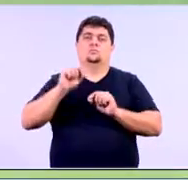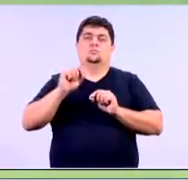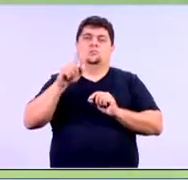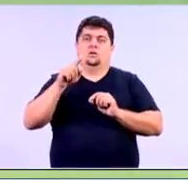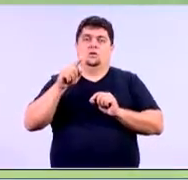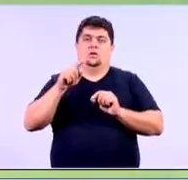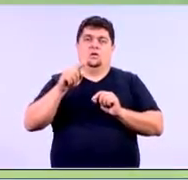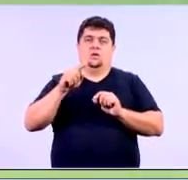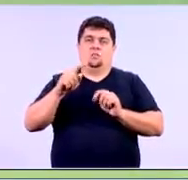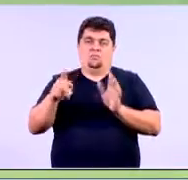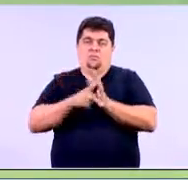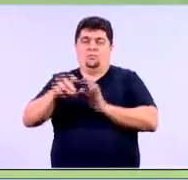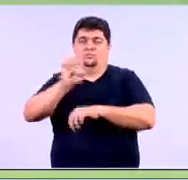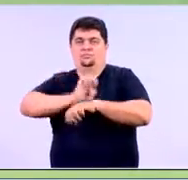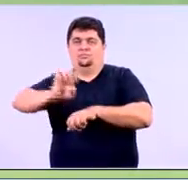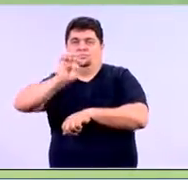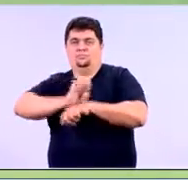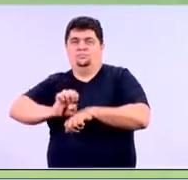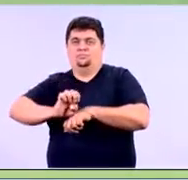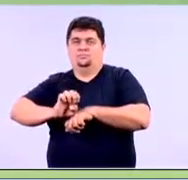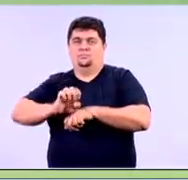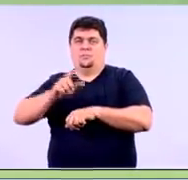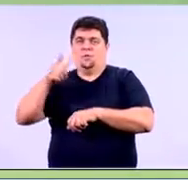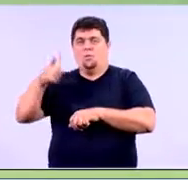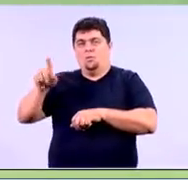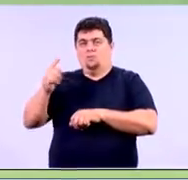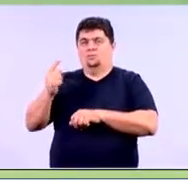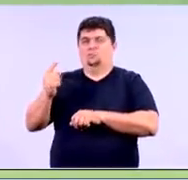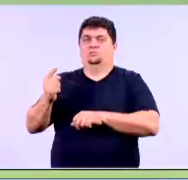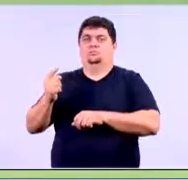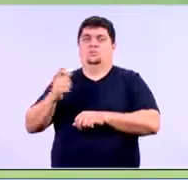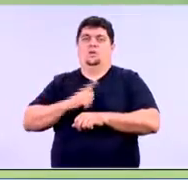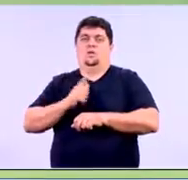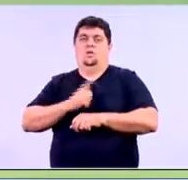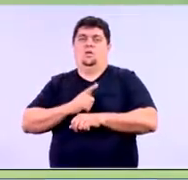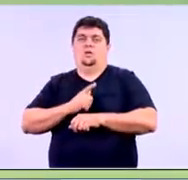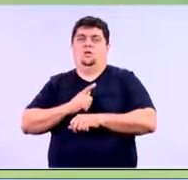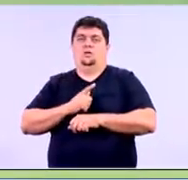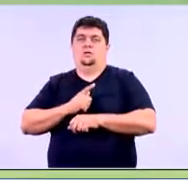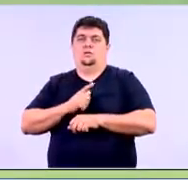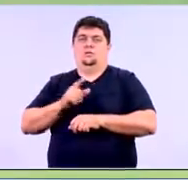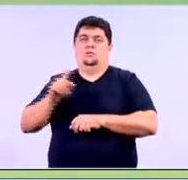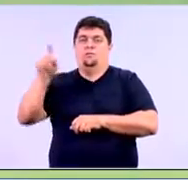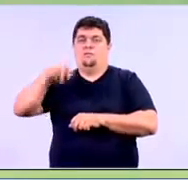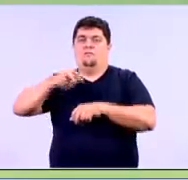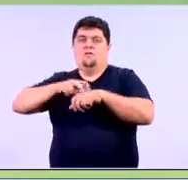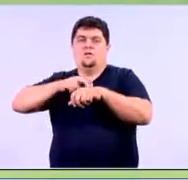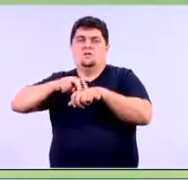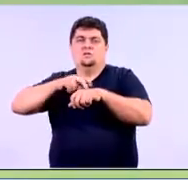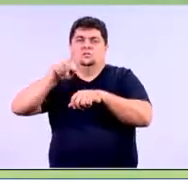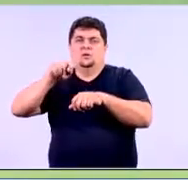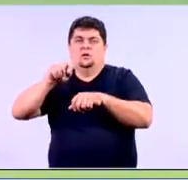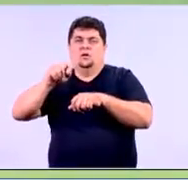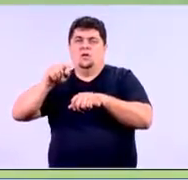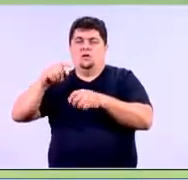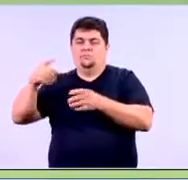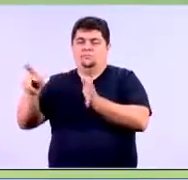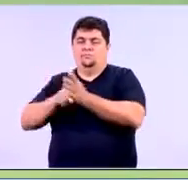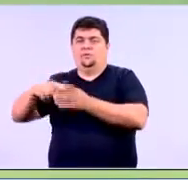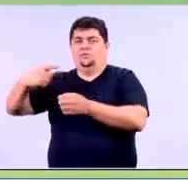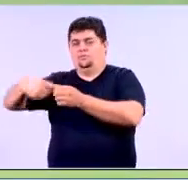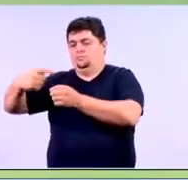de competência do Estado, e esses em circulado de verde são de competência do